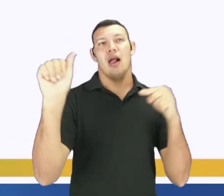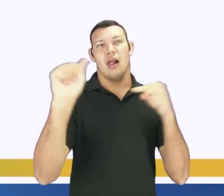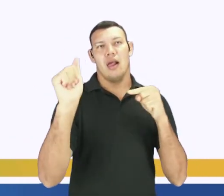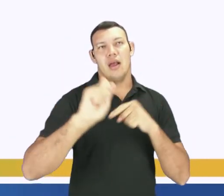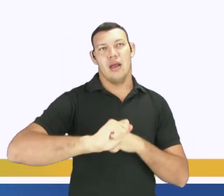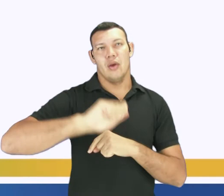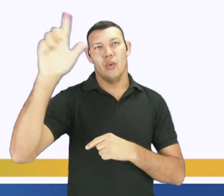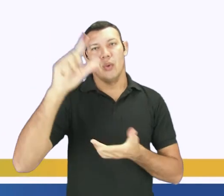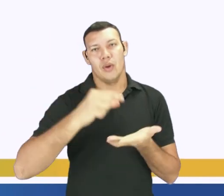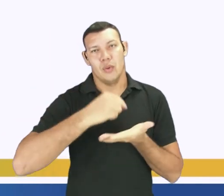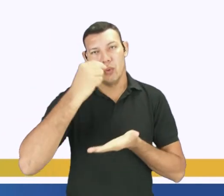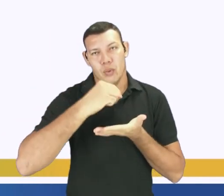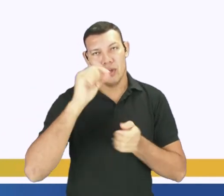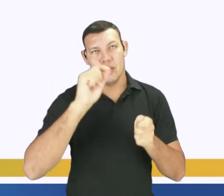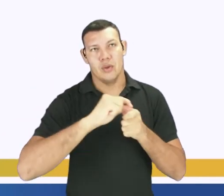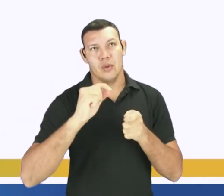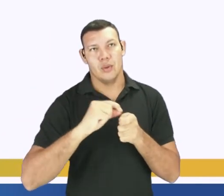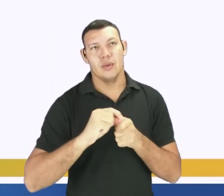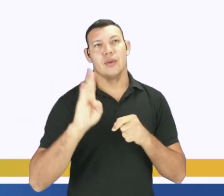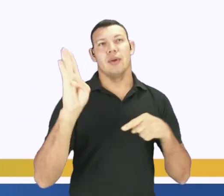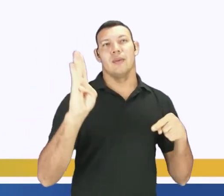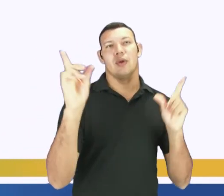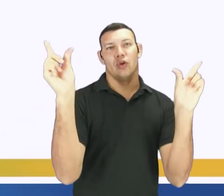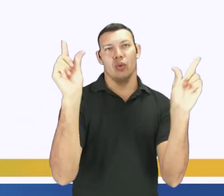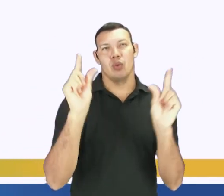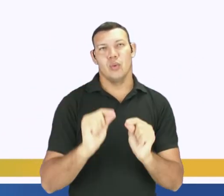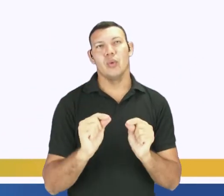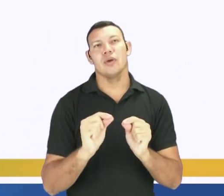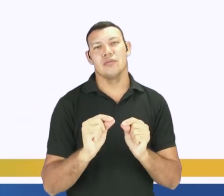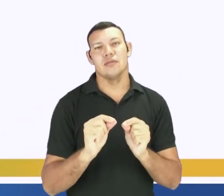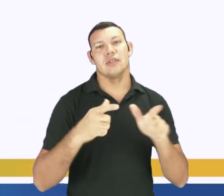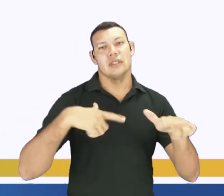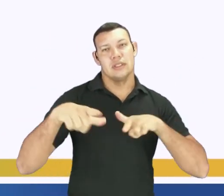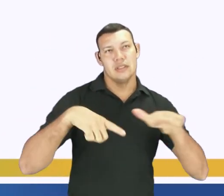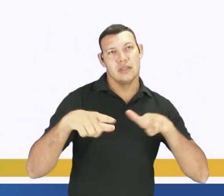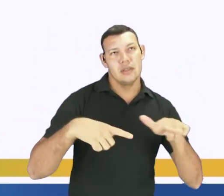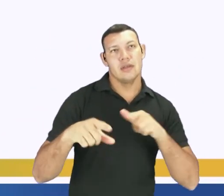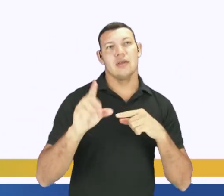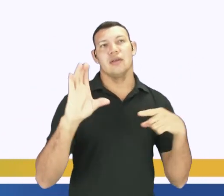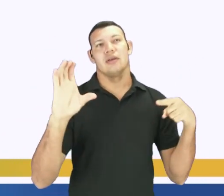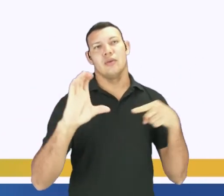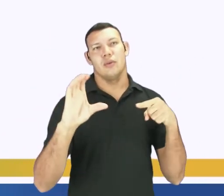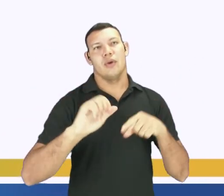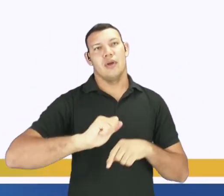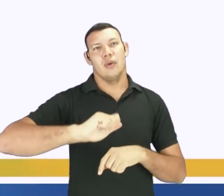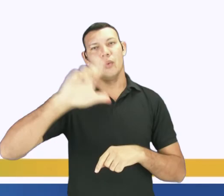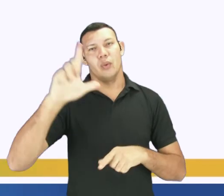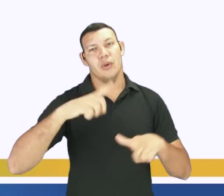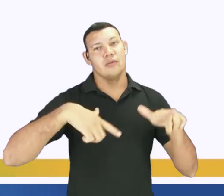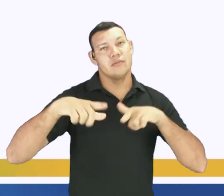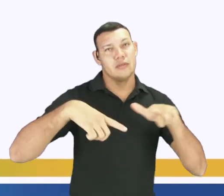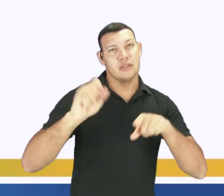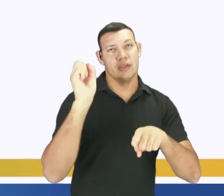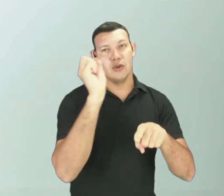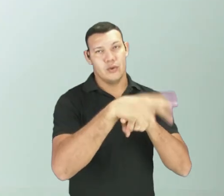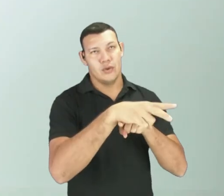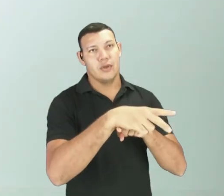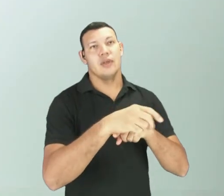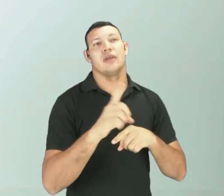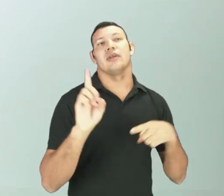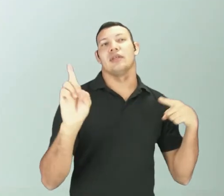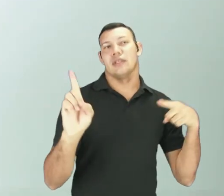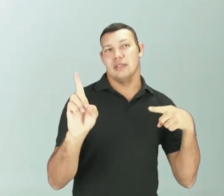mão de obra. Letra C, o aumento da demanda de mão de obra. Ou letra D, a diminuição das vagas de emprego. Como a